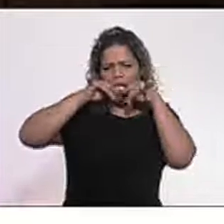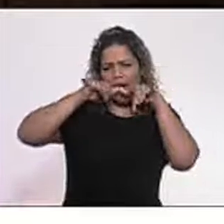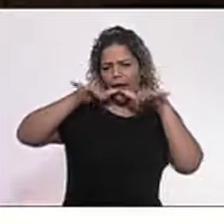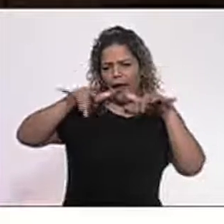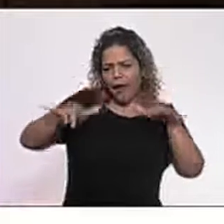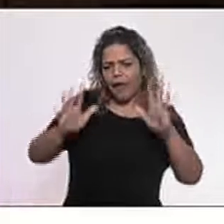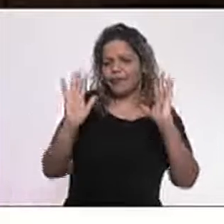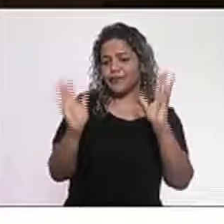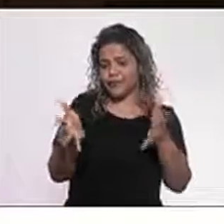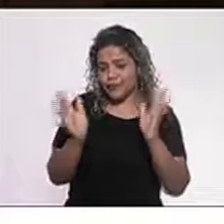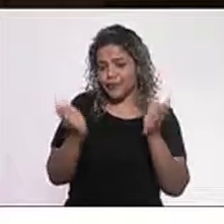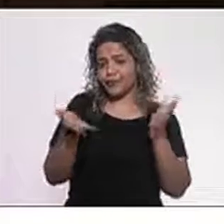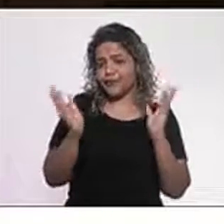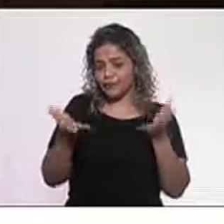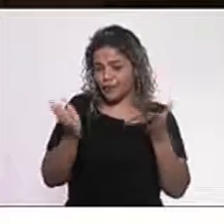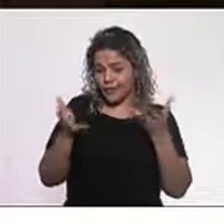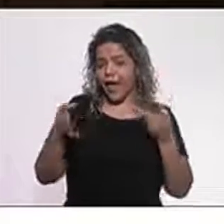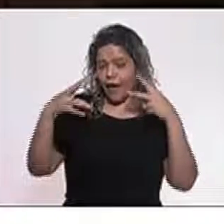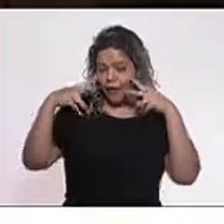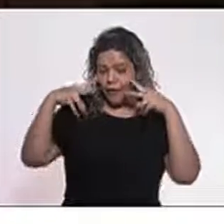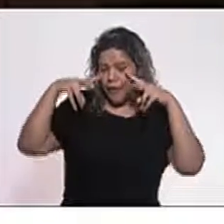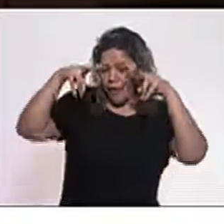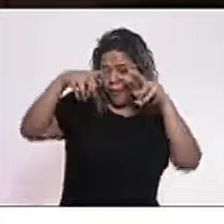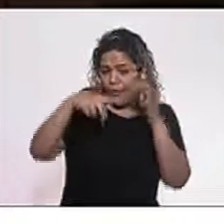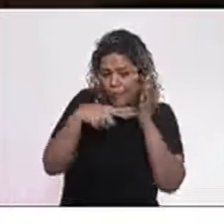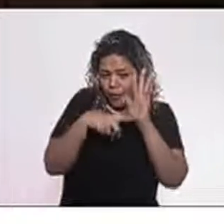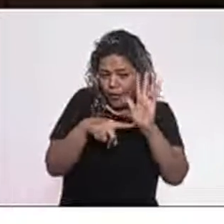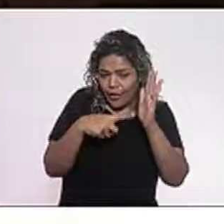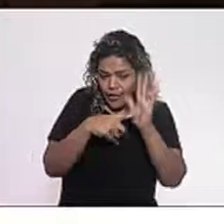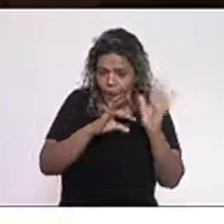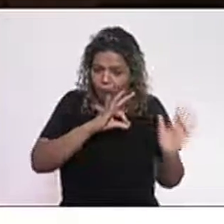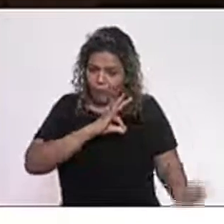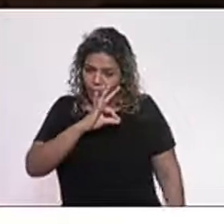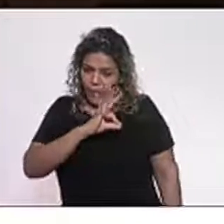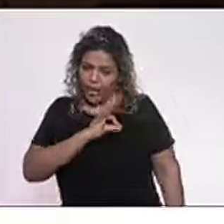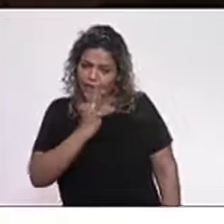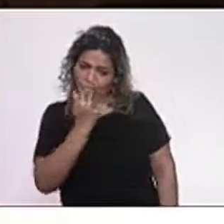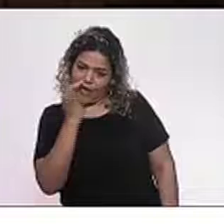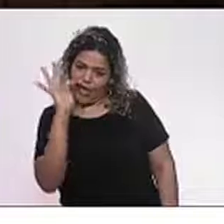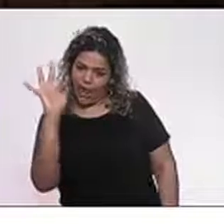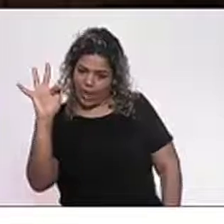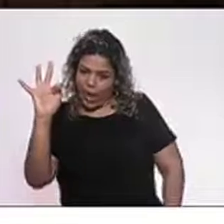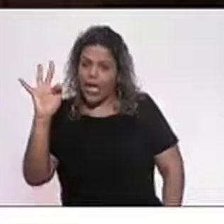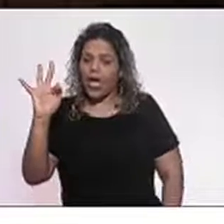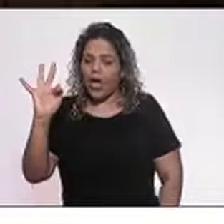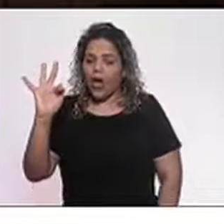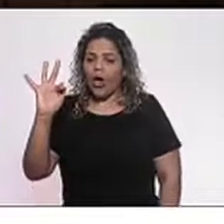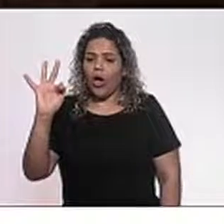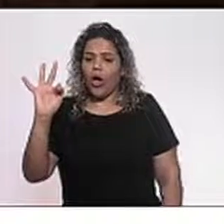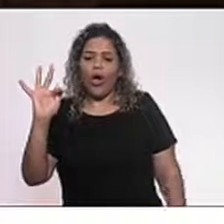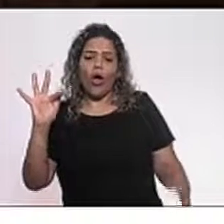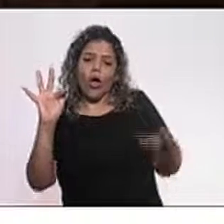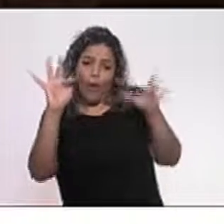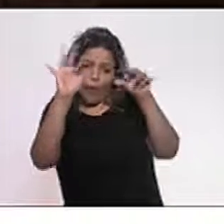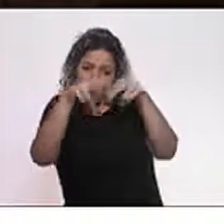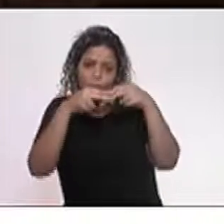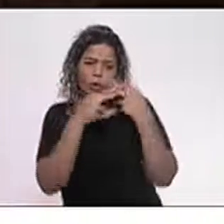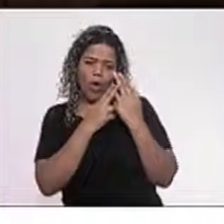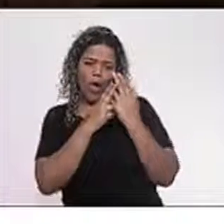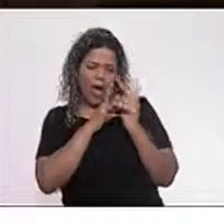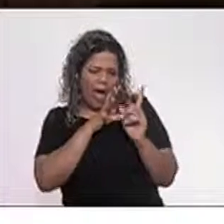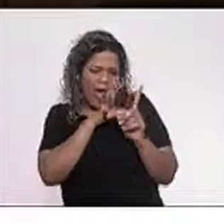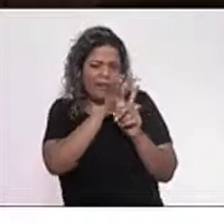foi, de fato, mostrado pela Polícia Federal, que foi através de